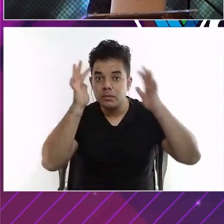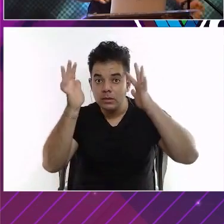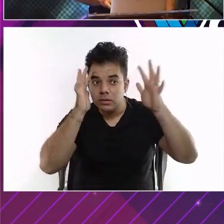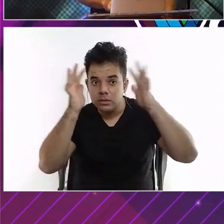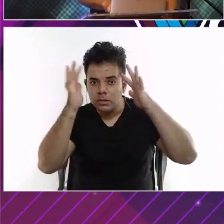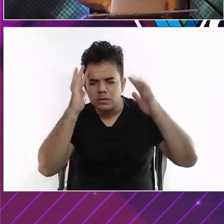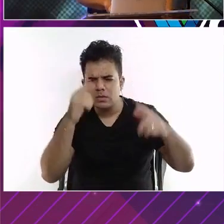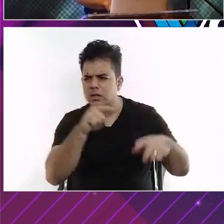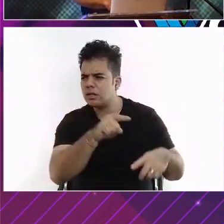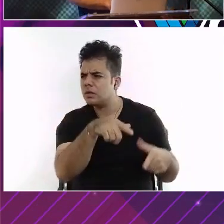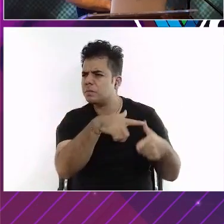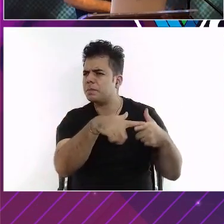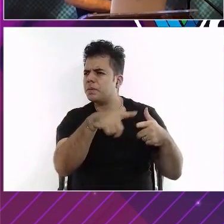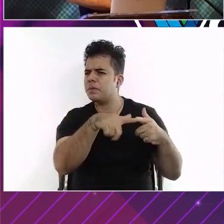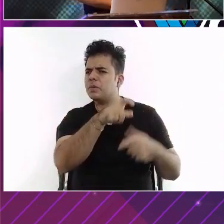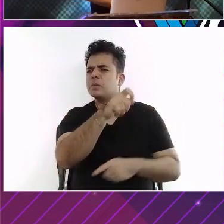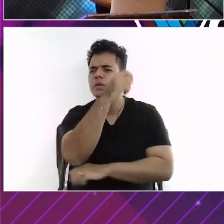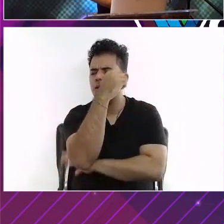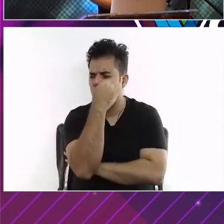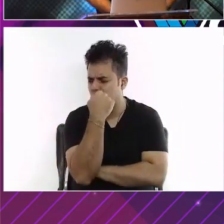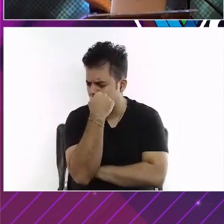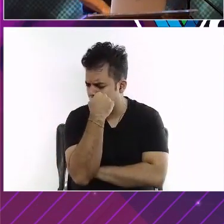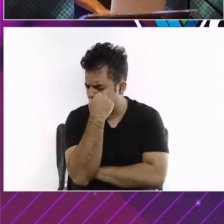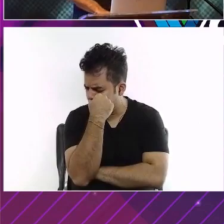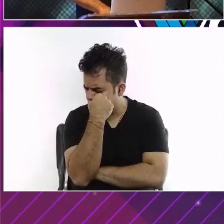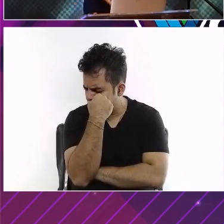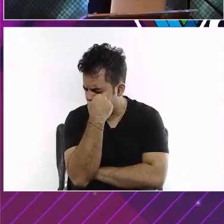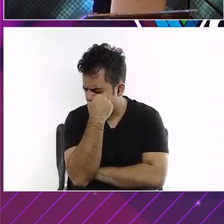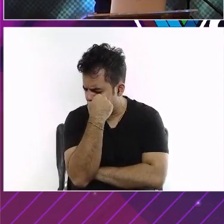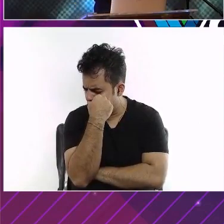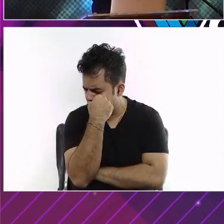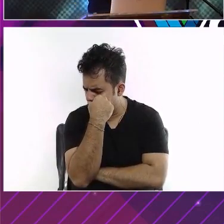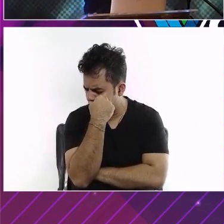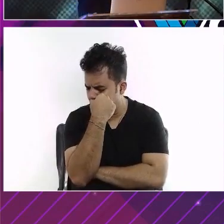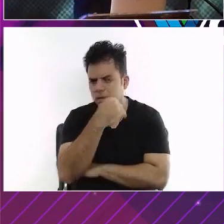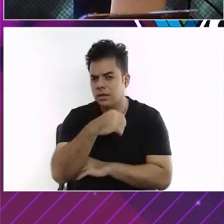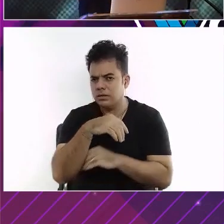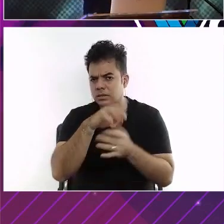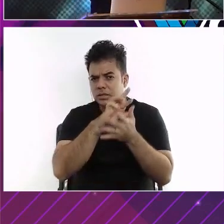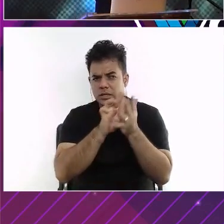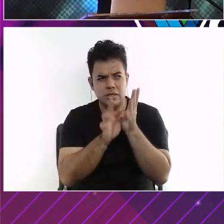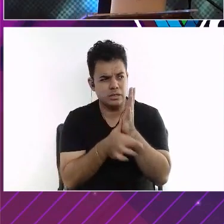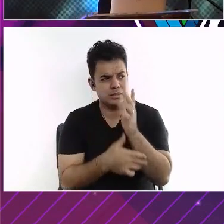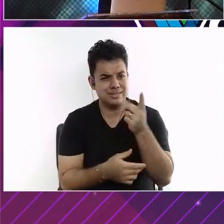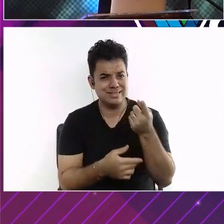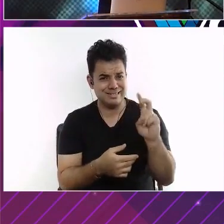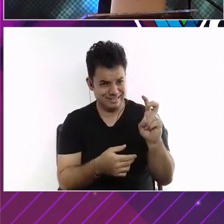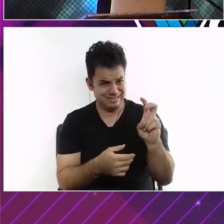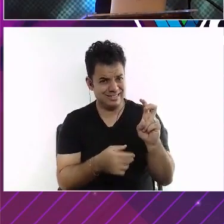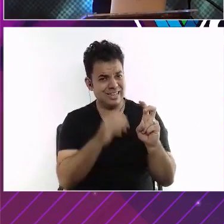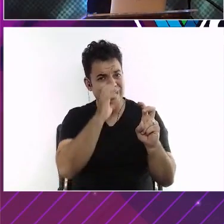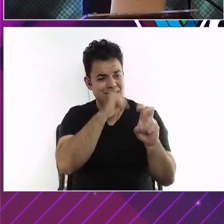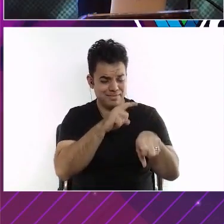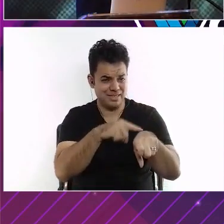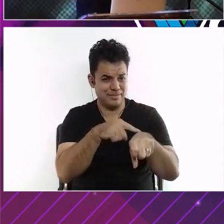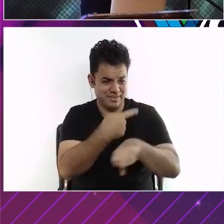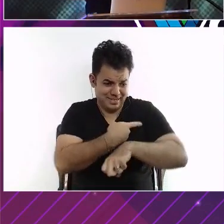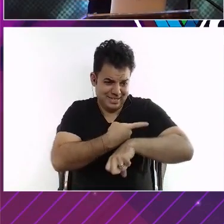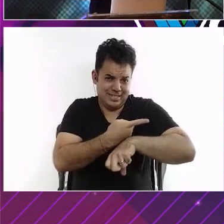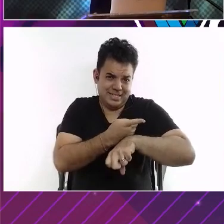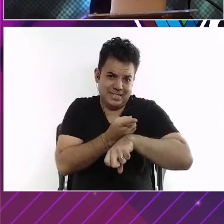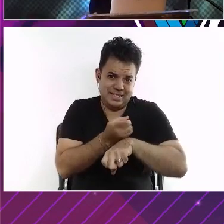a gente faz. Pô. Afinal de contas, tem 15 pontos aqui para a gente refletir sobre eles rapidamente, que meu tempo está acabando.